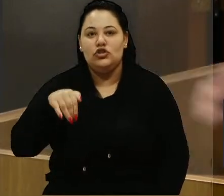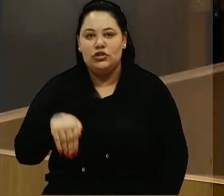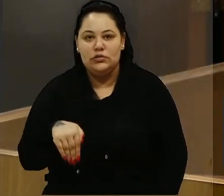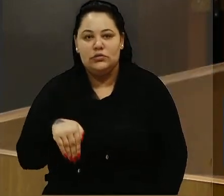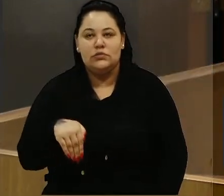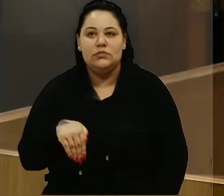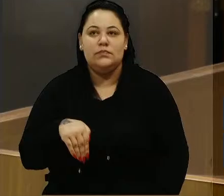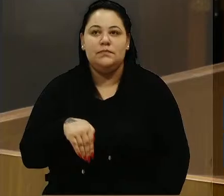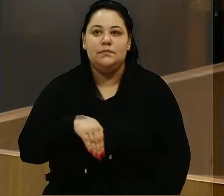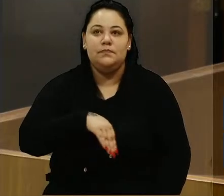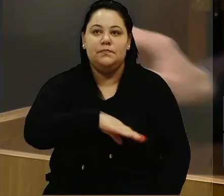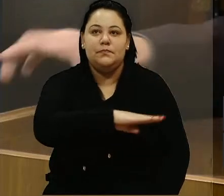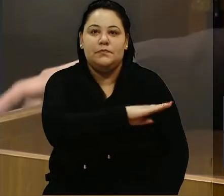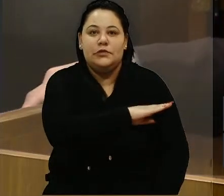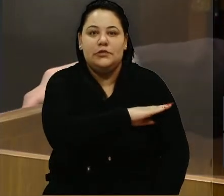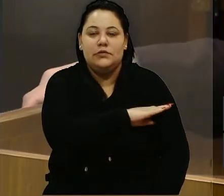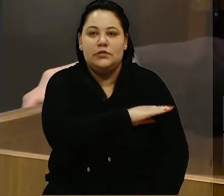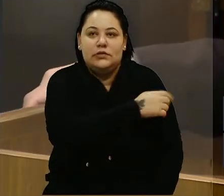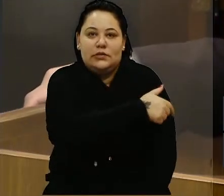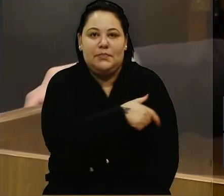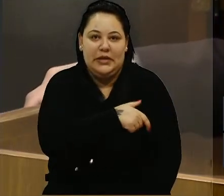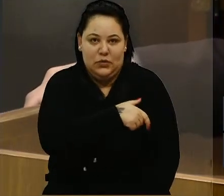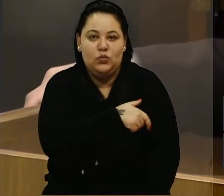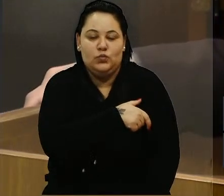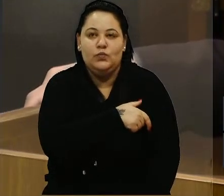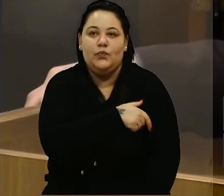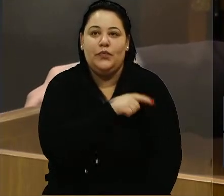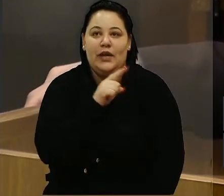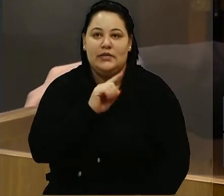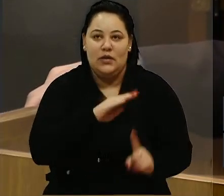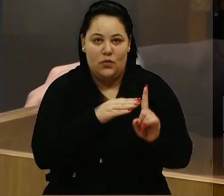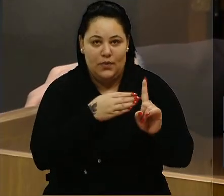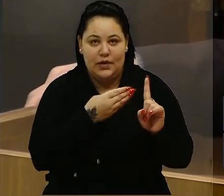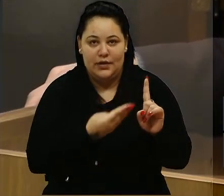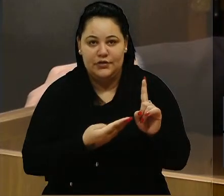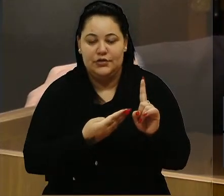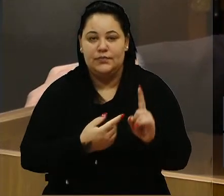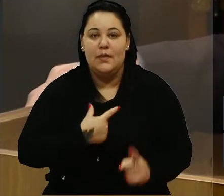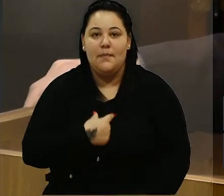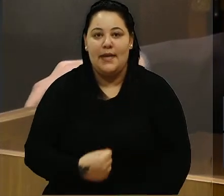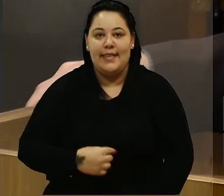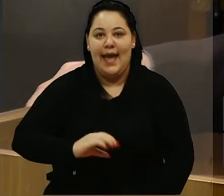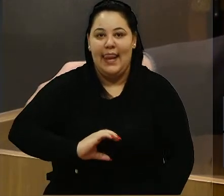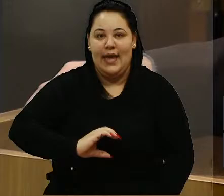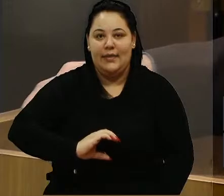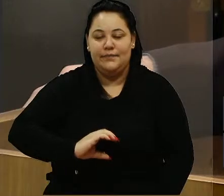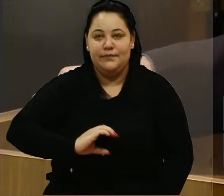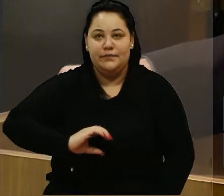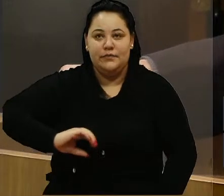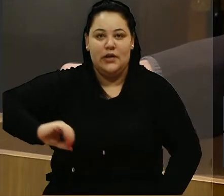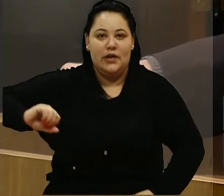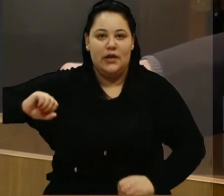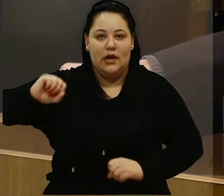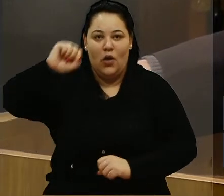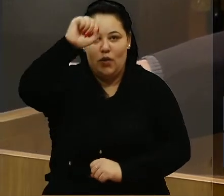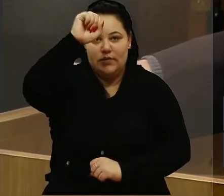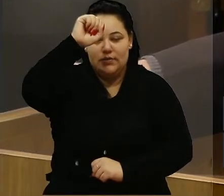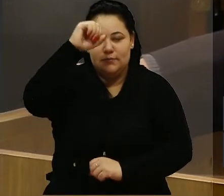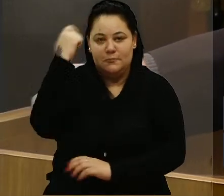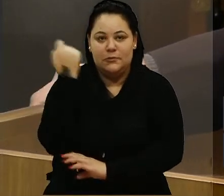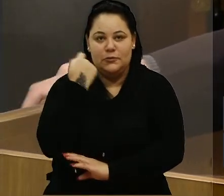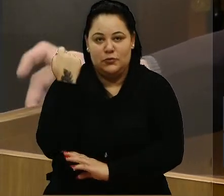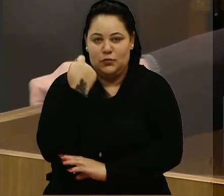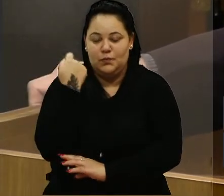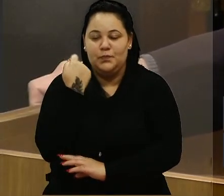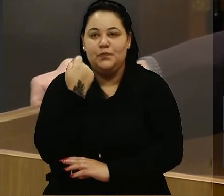memorável homenagem, né, essa medalha Heróis do Rio Grande. Então, ressaltar aqui os parabéns ao